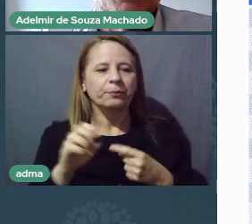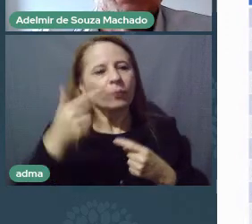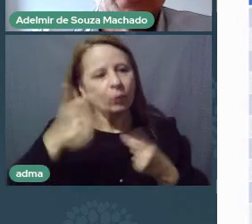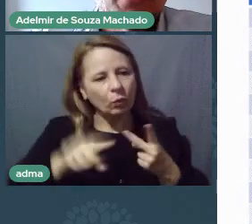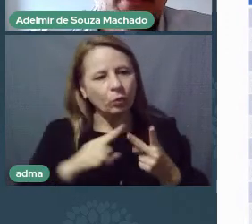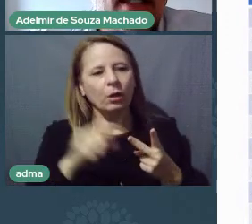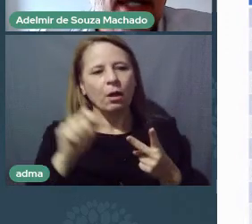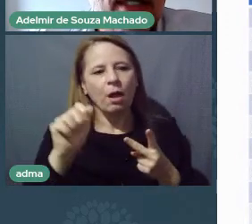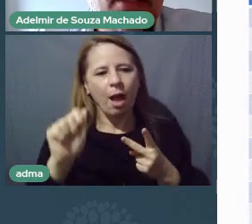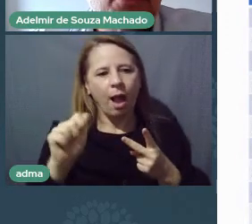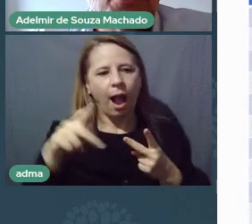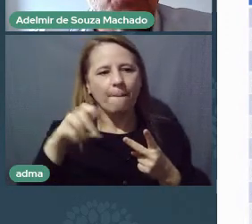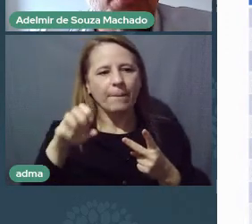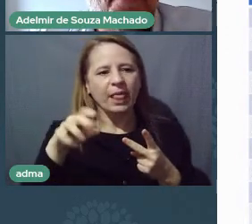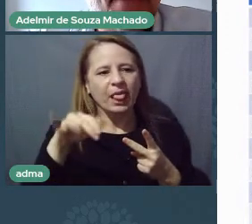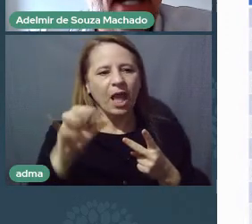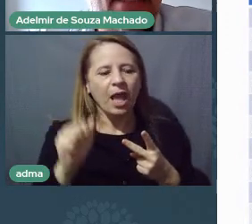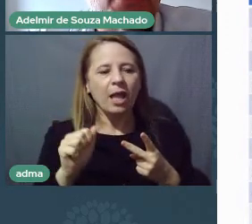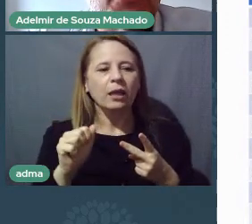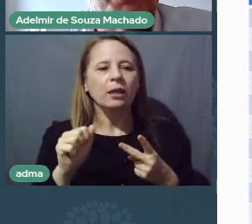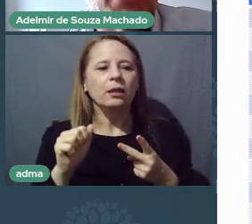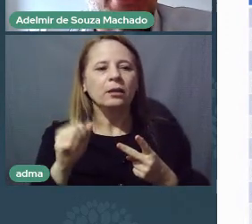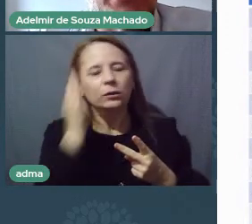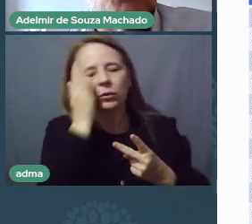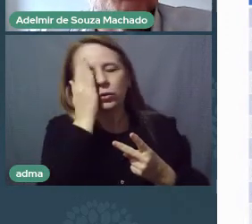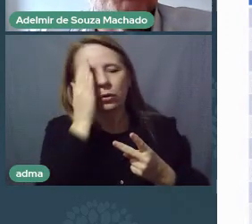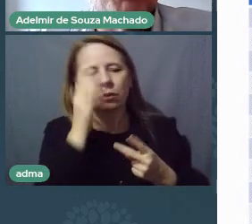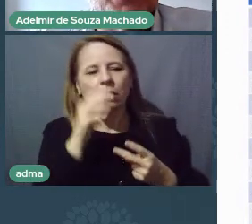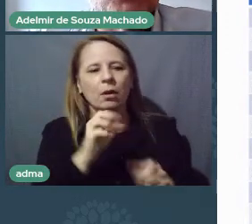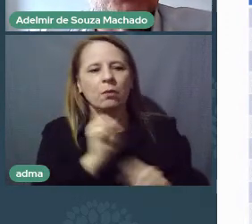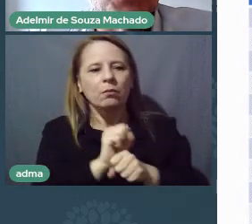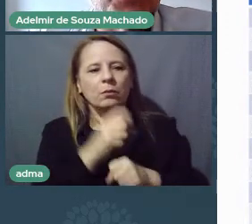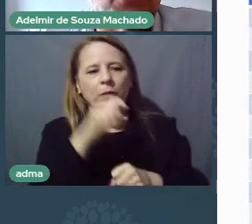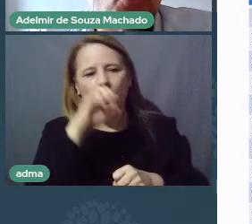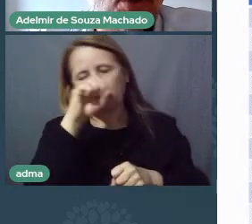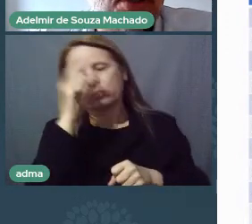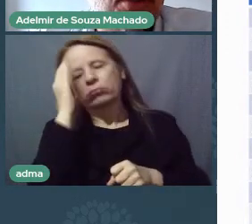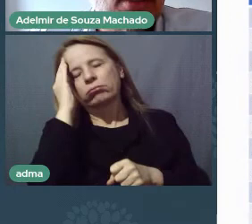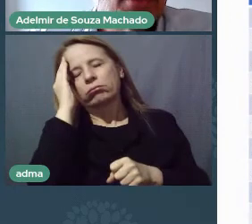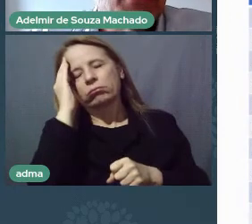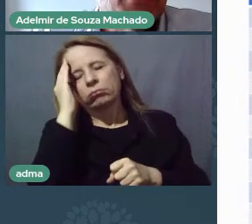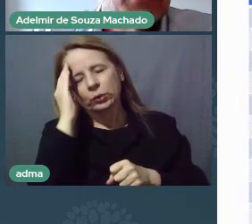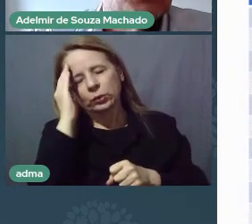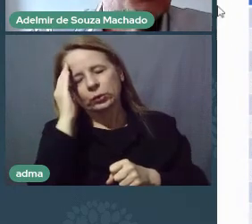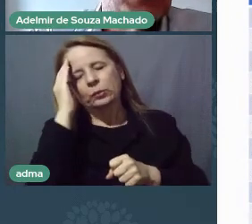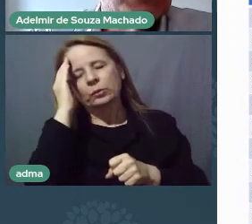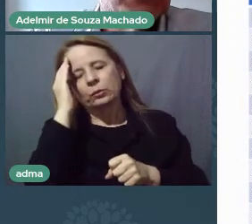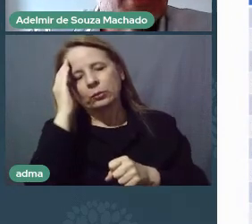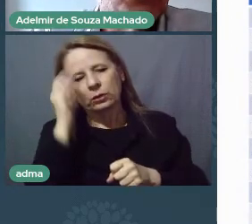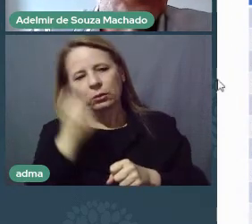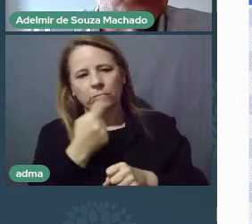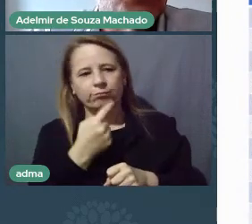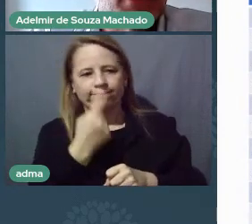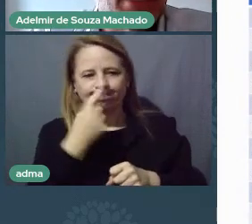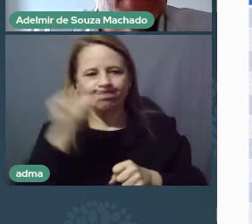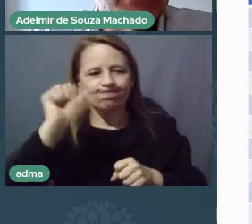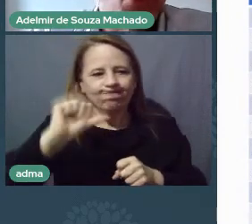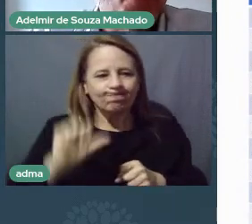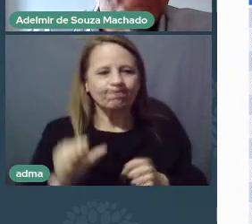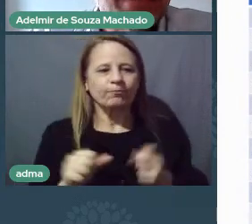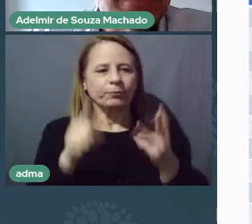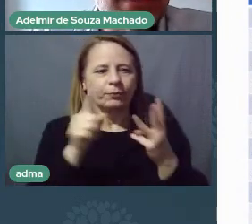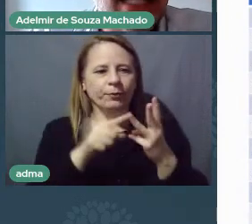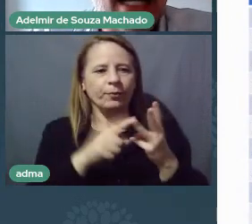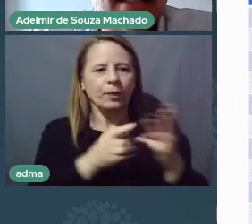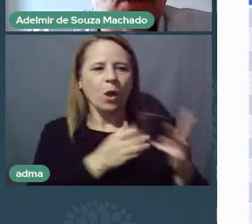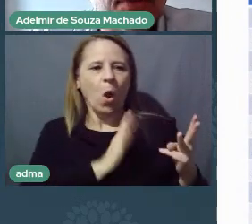sono, que é aquele indivíduo que para de respirar em alguns momentos durante a noite. Né? Doenças cardiovasculares,